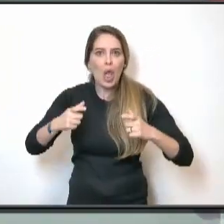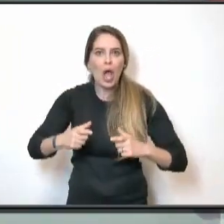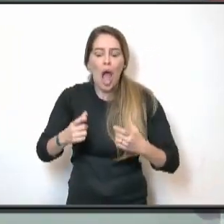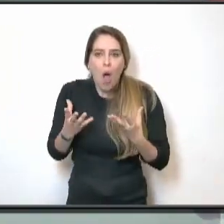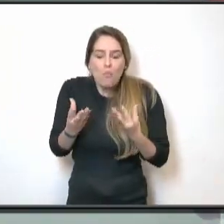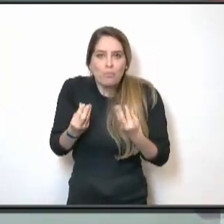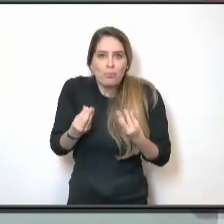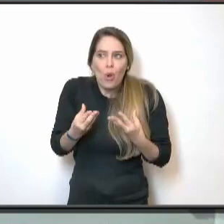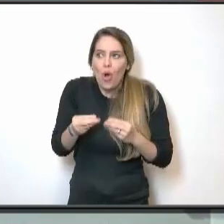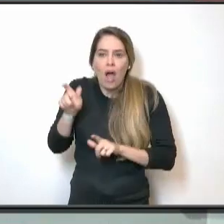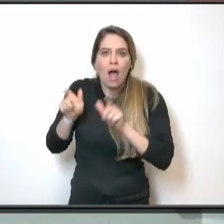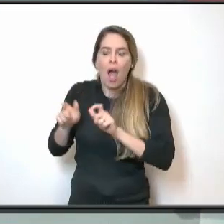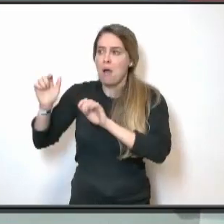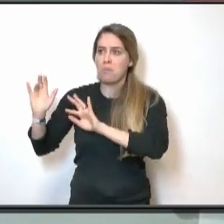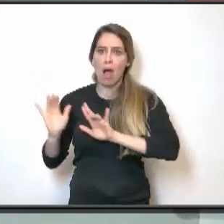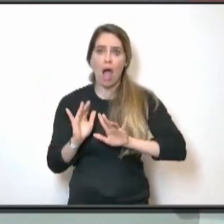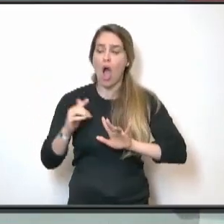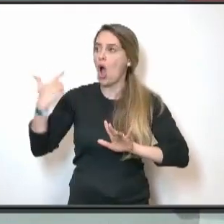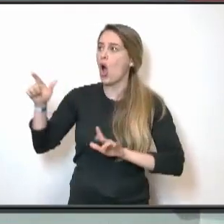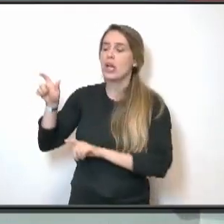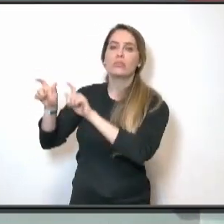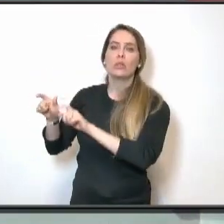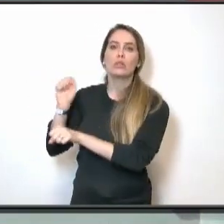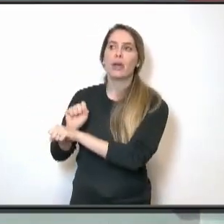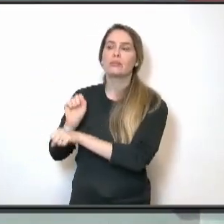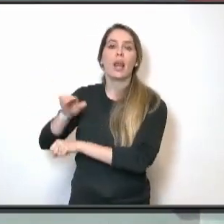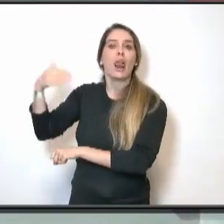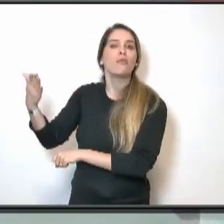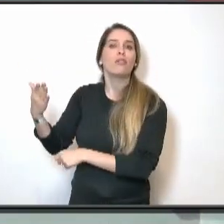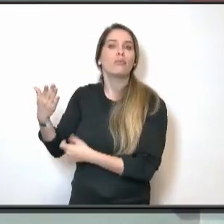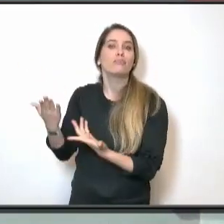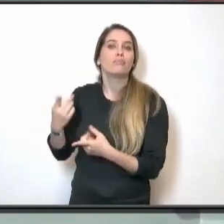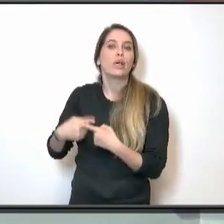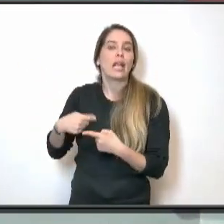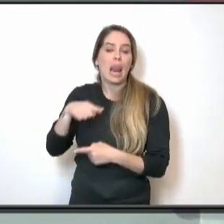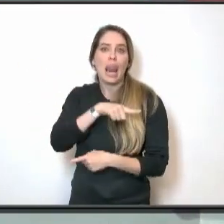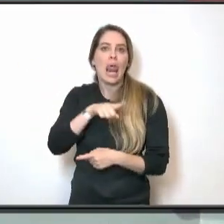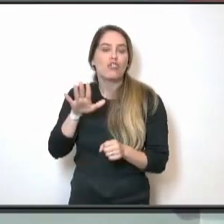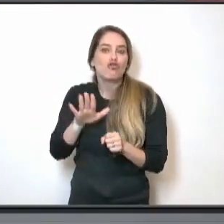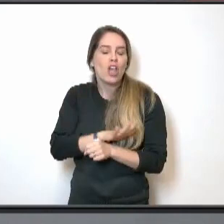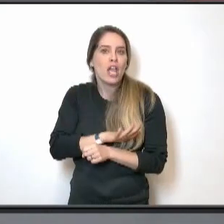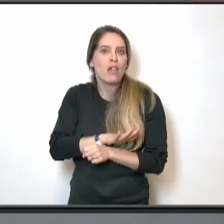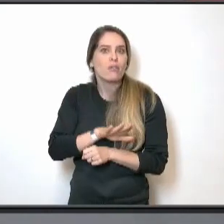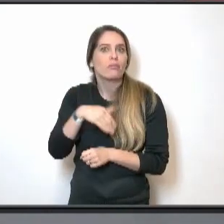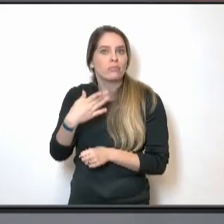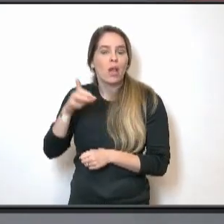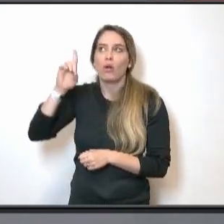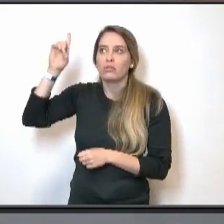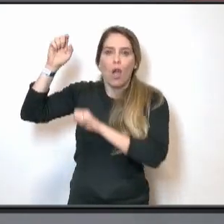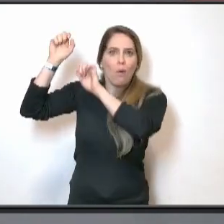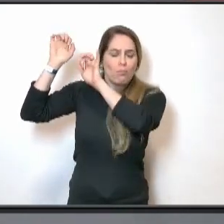de fora. E durante um bom tempo, o Senhor derramou a sua graça de um modo